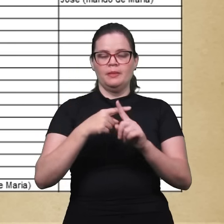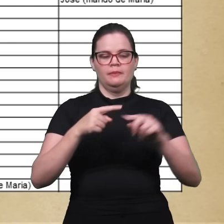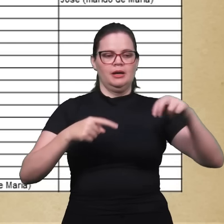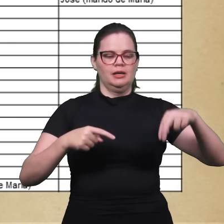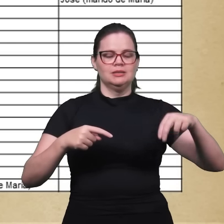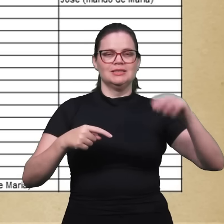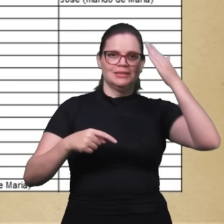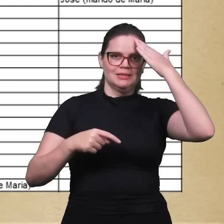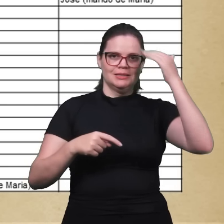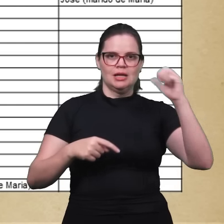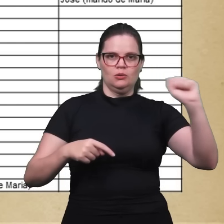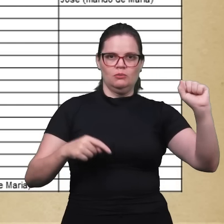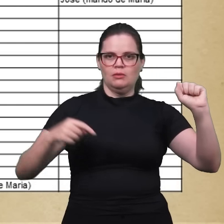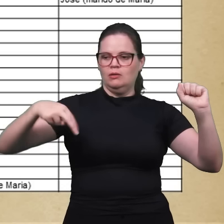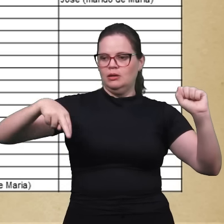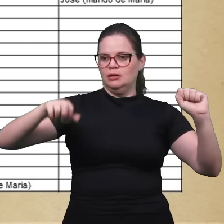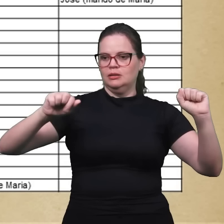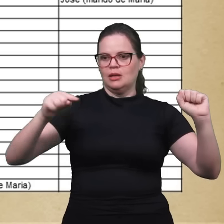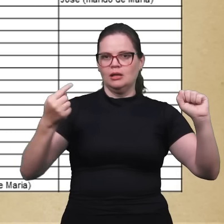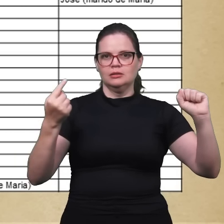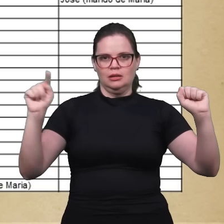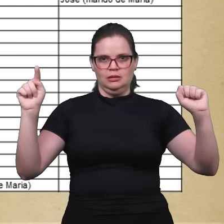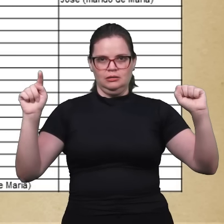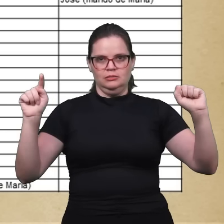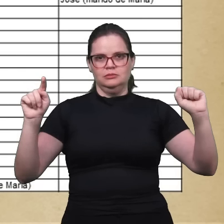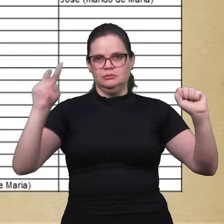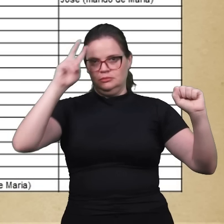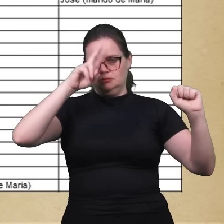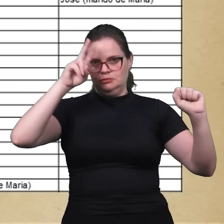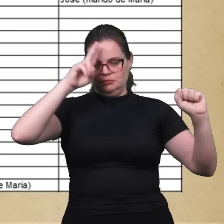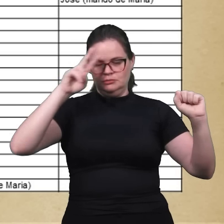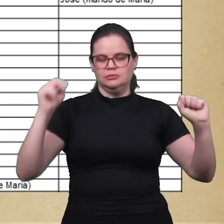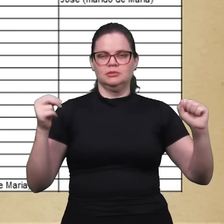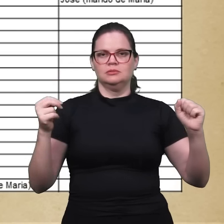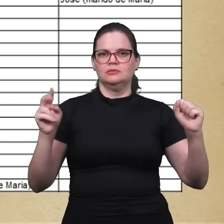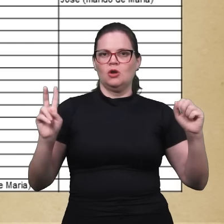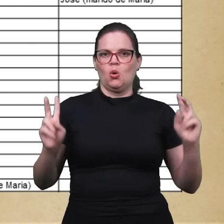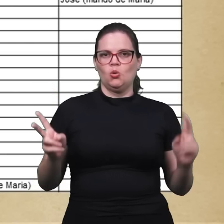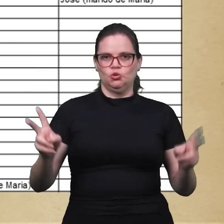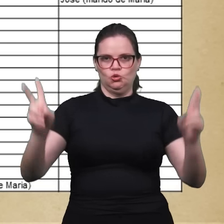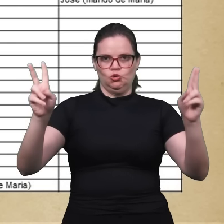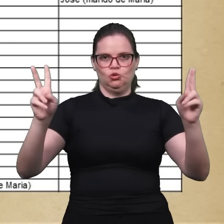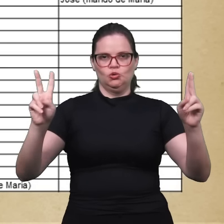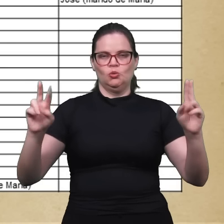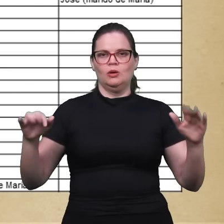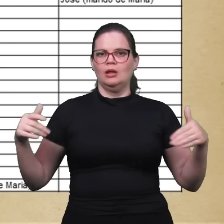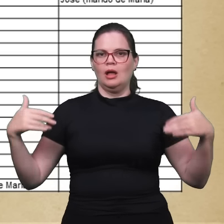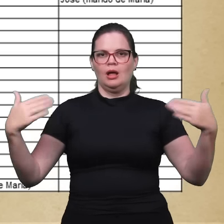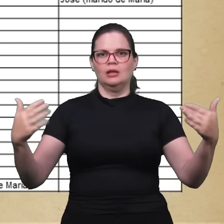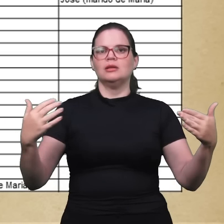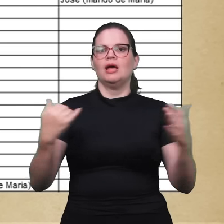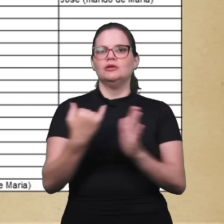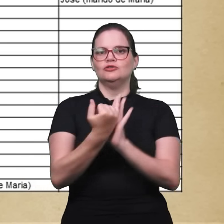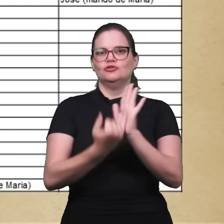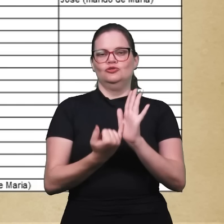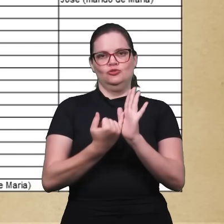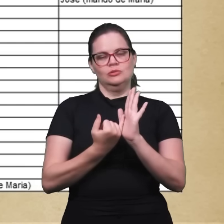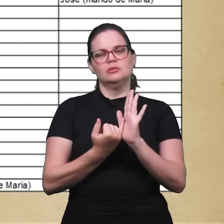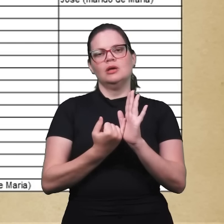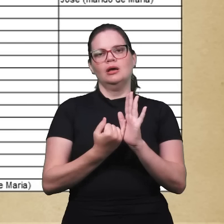Salomão, como nós falamos, né? Vai continuar até chegar aqui José, marido de Maria.